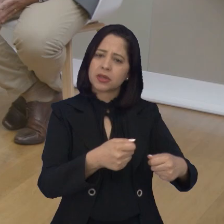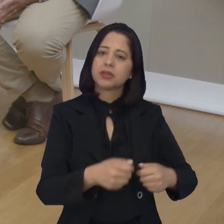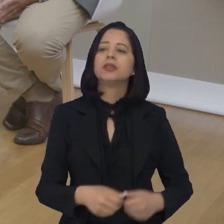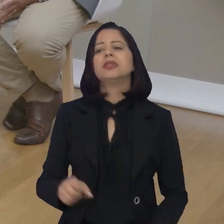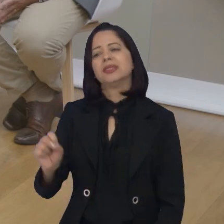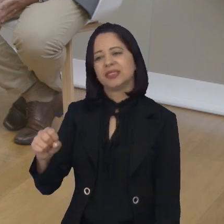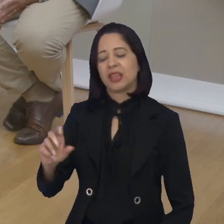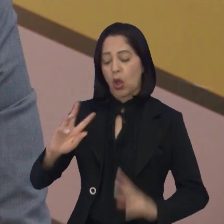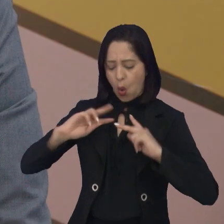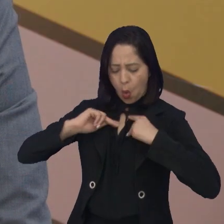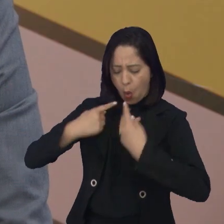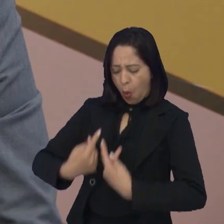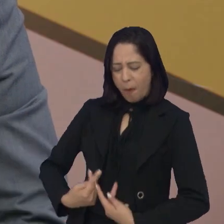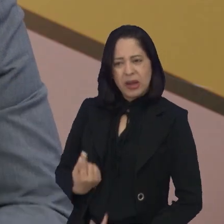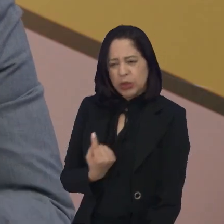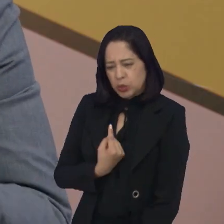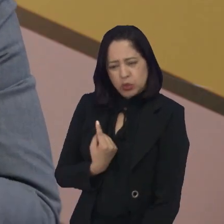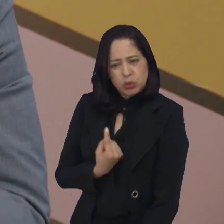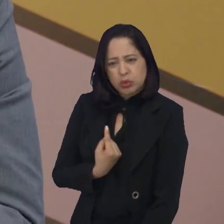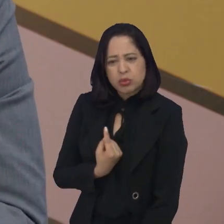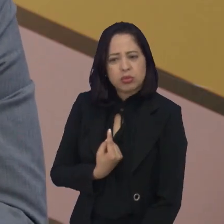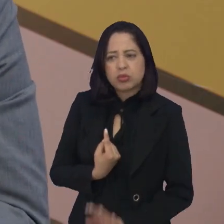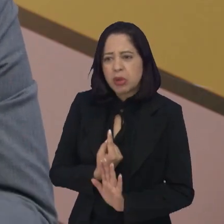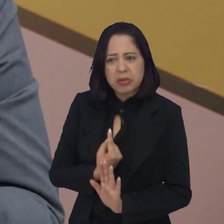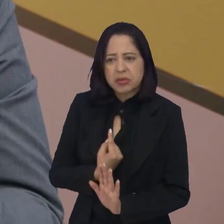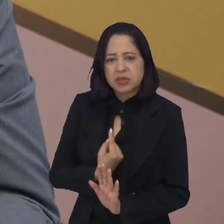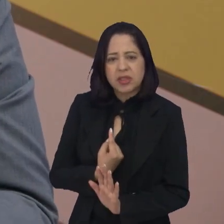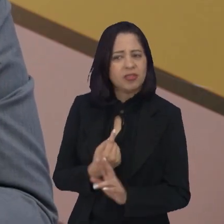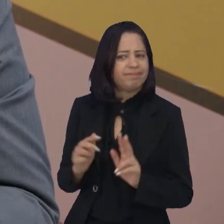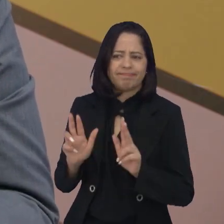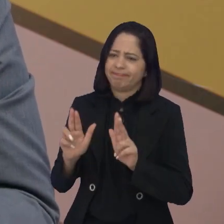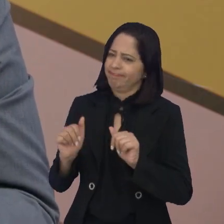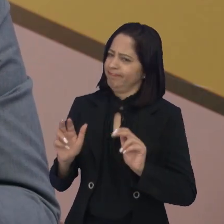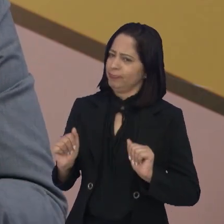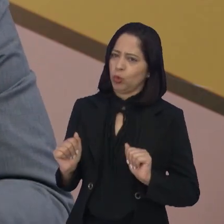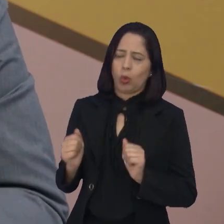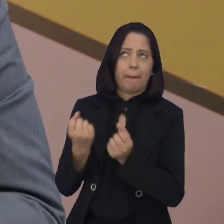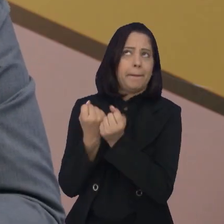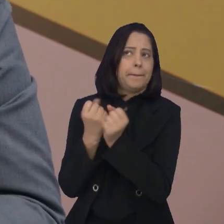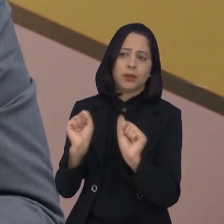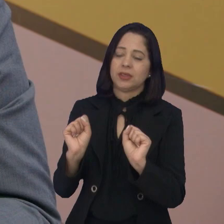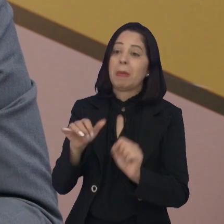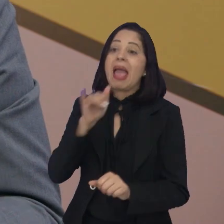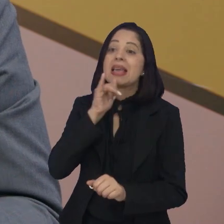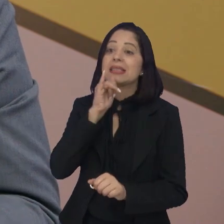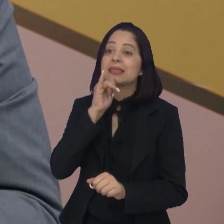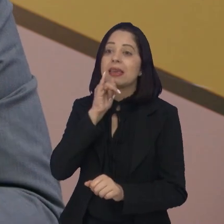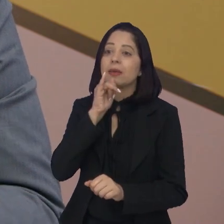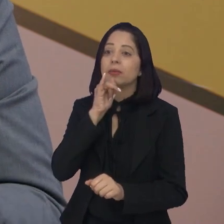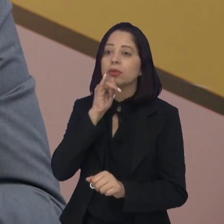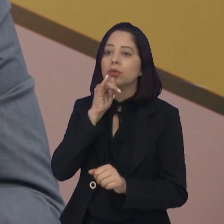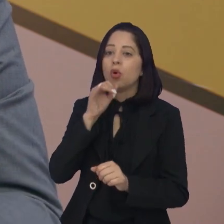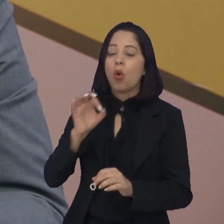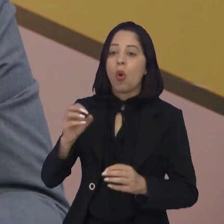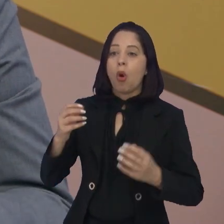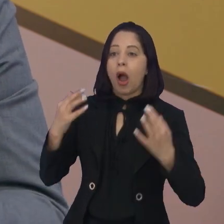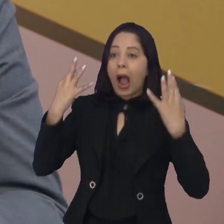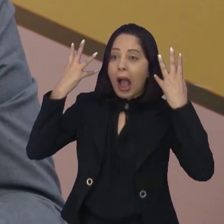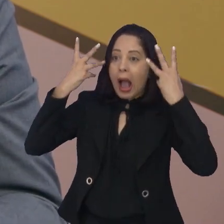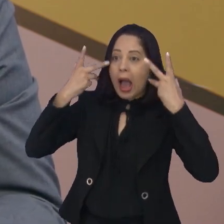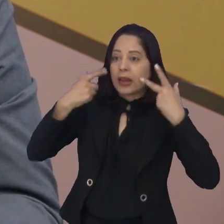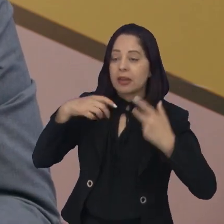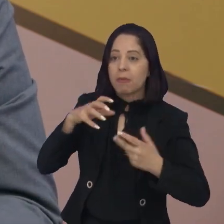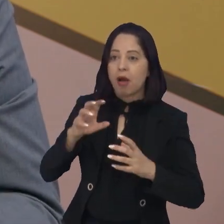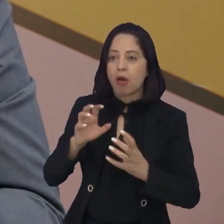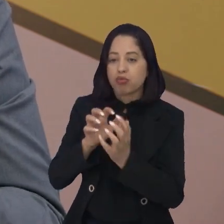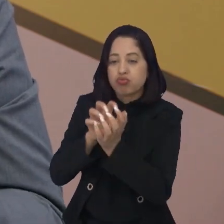ser humano não é um animal, né? Nunca foi sozinho, como uma onça, por exemplo. Né? Tem alguns animais que eles